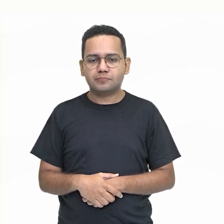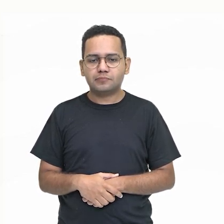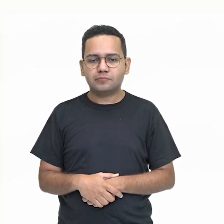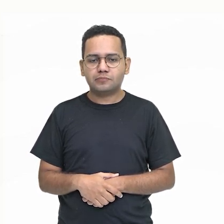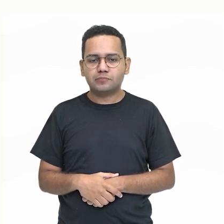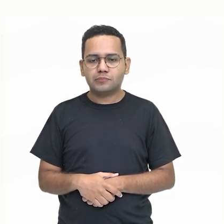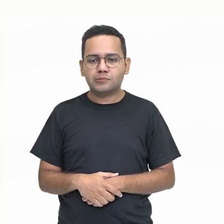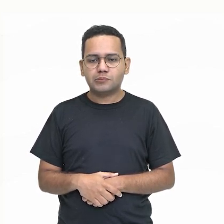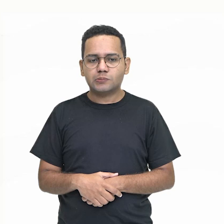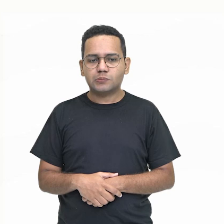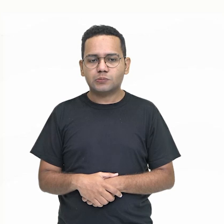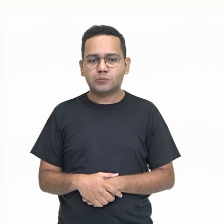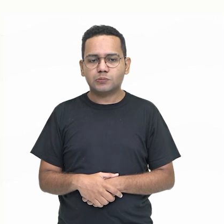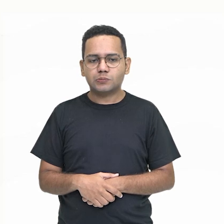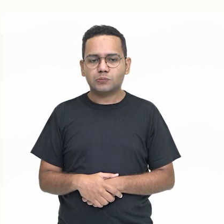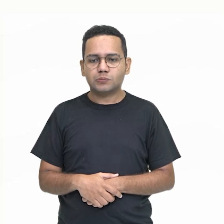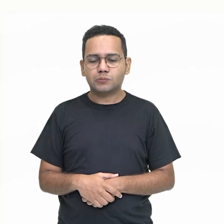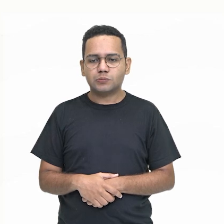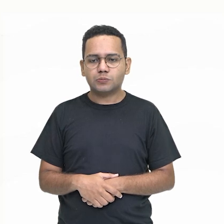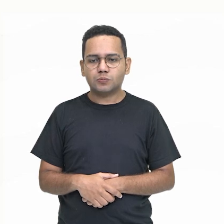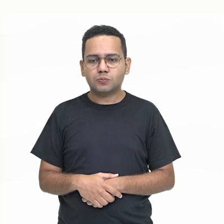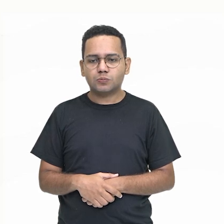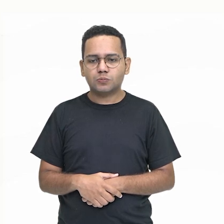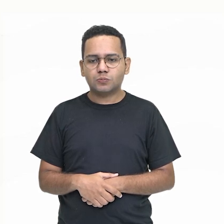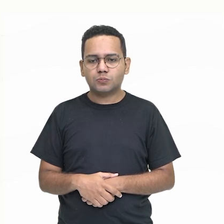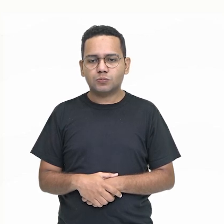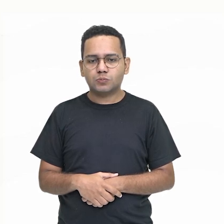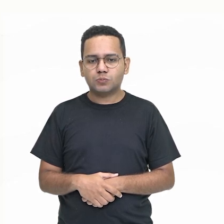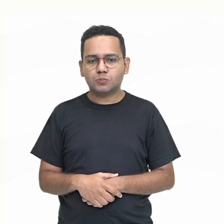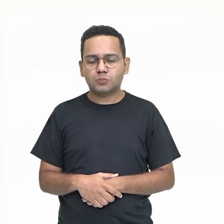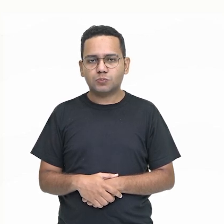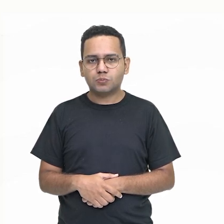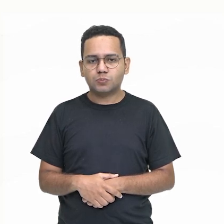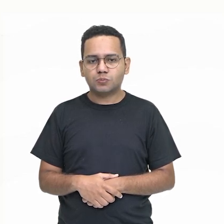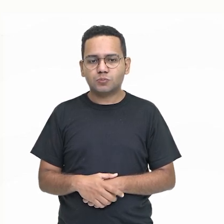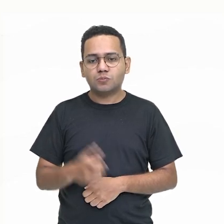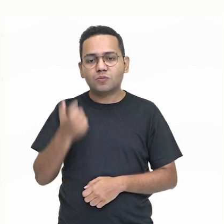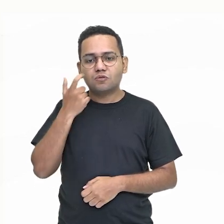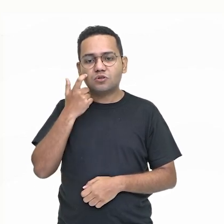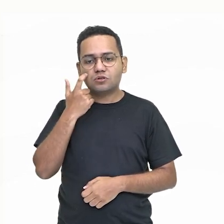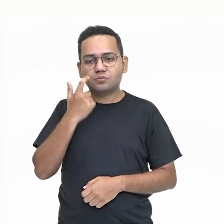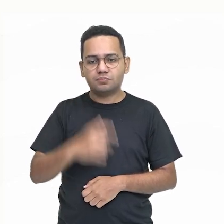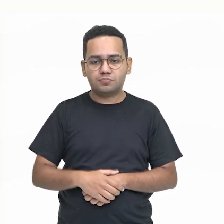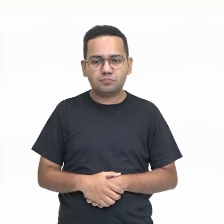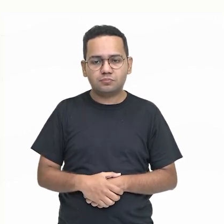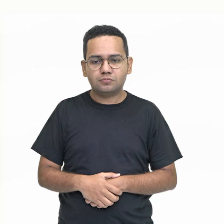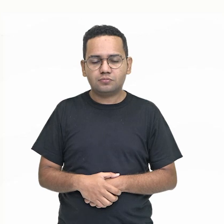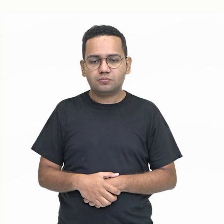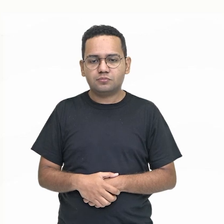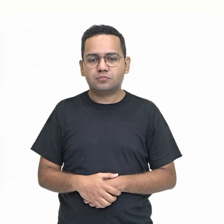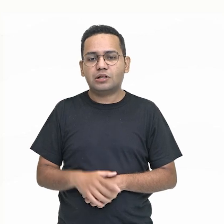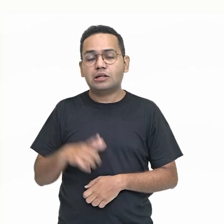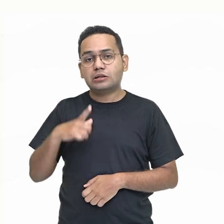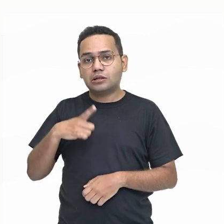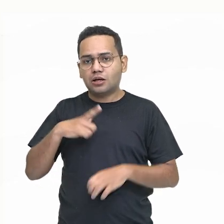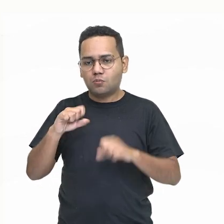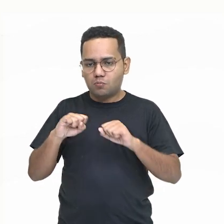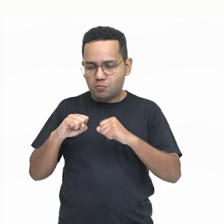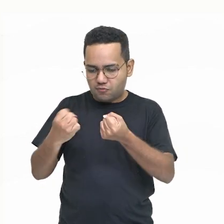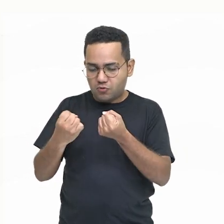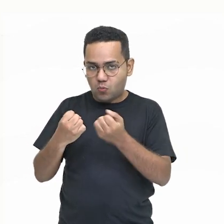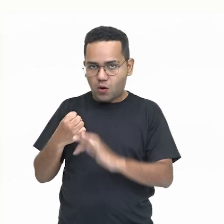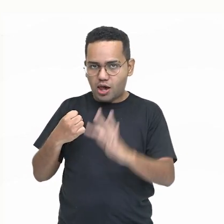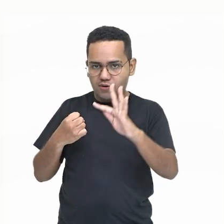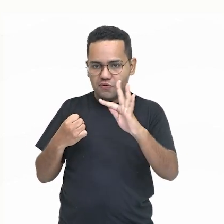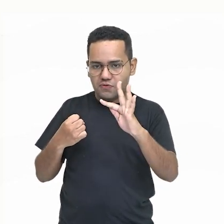aplica-se uma força de 60 newtons. Prestem bem atenção na unidade. Ó. Aqui é